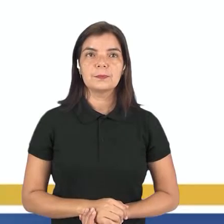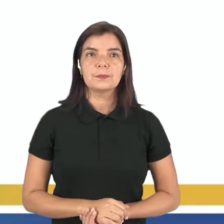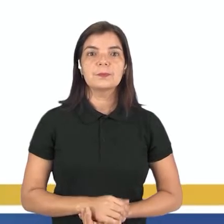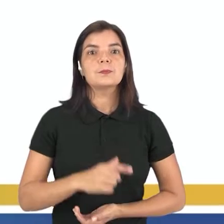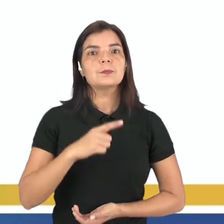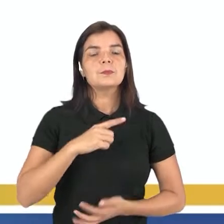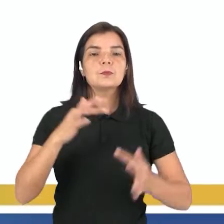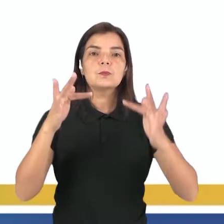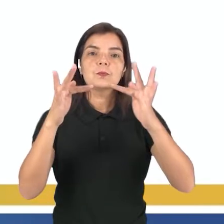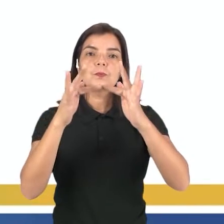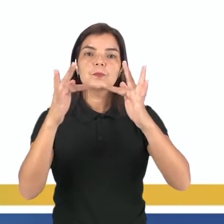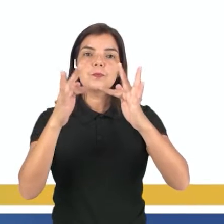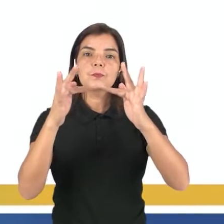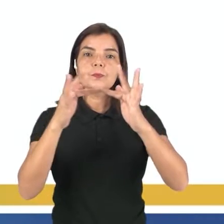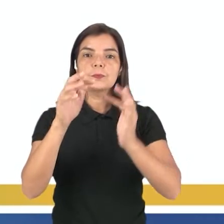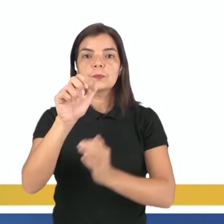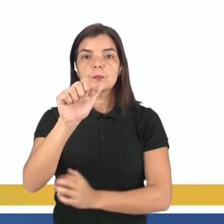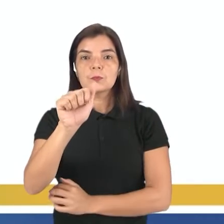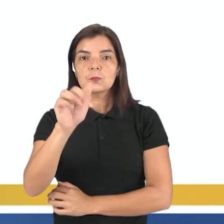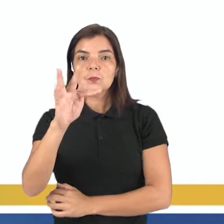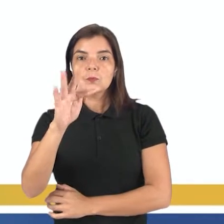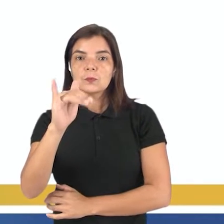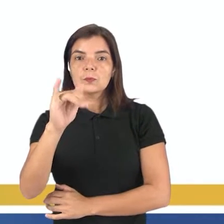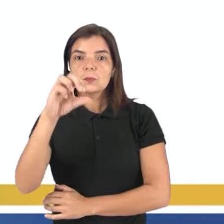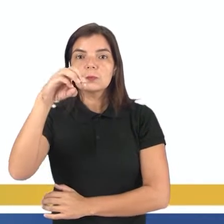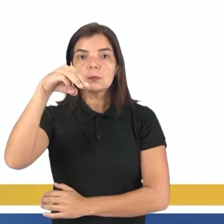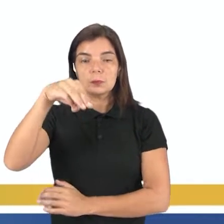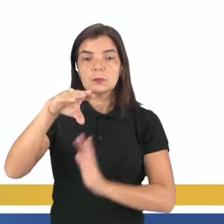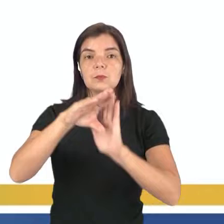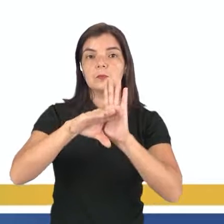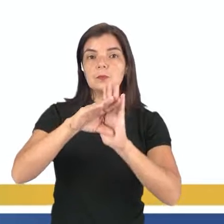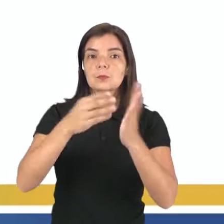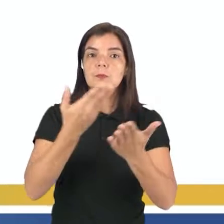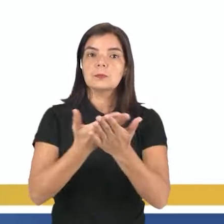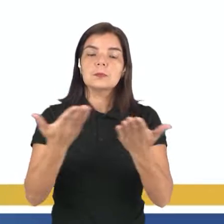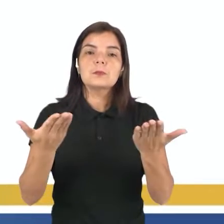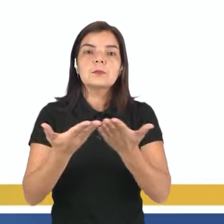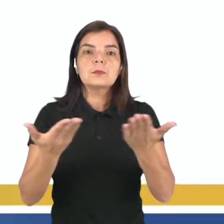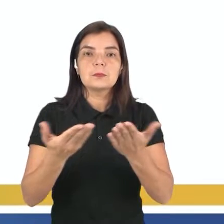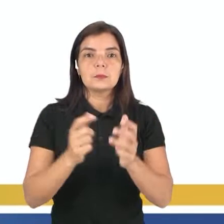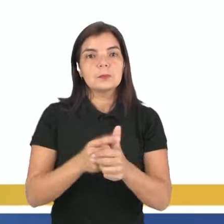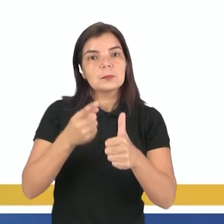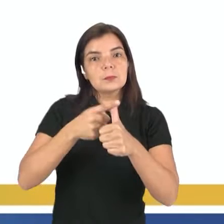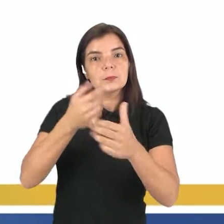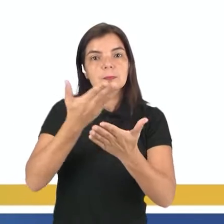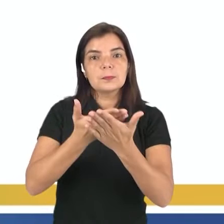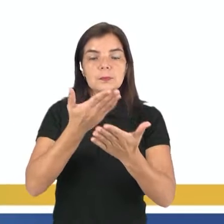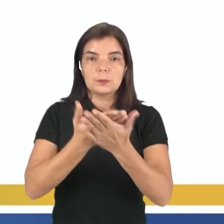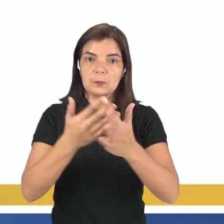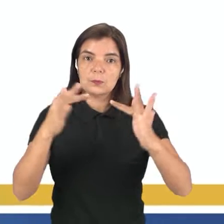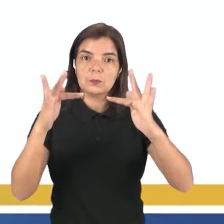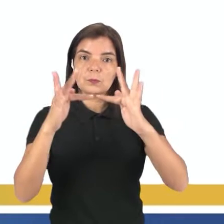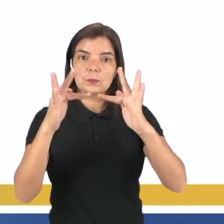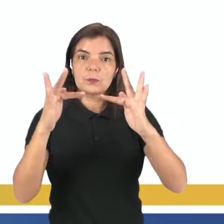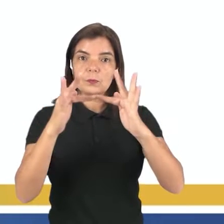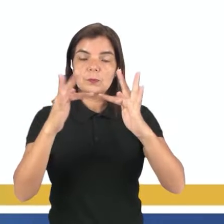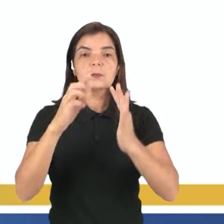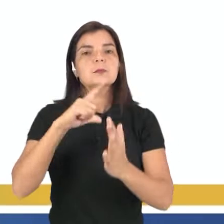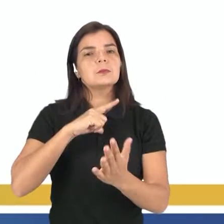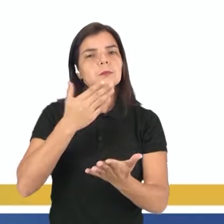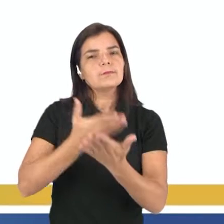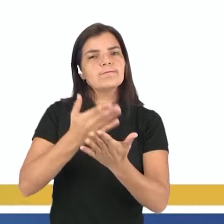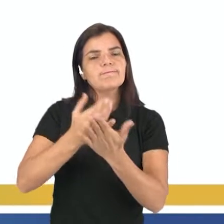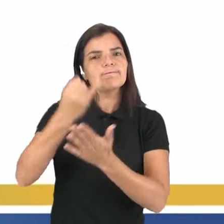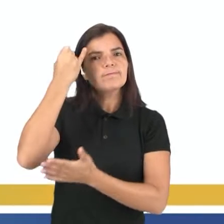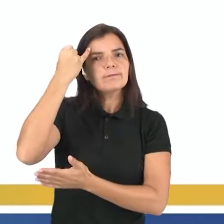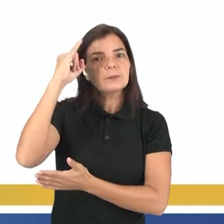Então, gente, função afim, o conteúdo aí da nossa aula de hoje. Em nossas primeiras aulas sobre funções, a gente estudou a ideia